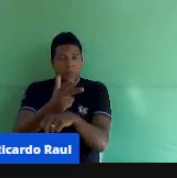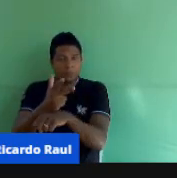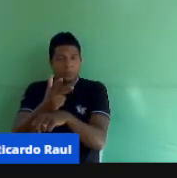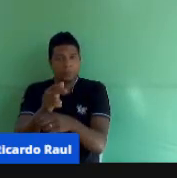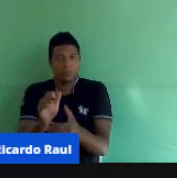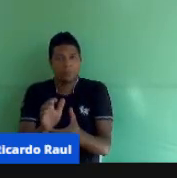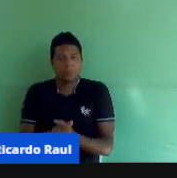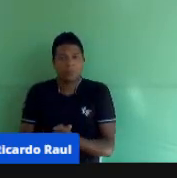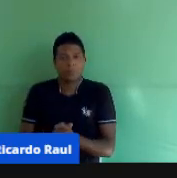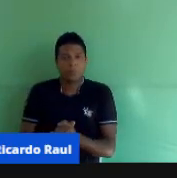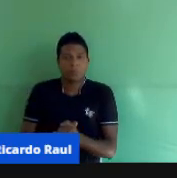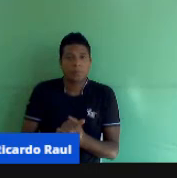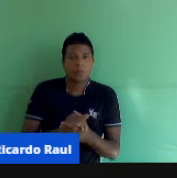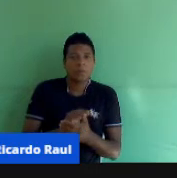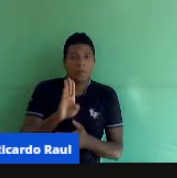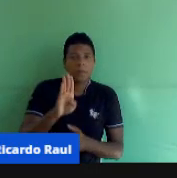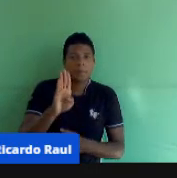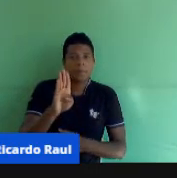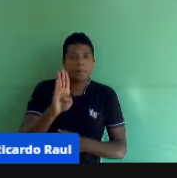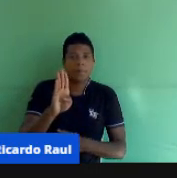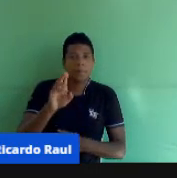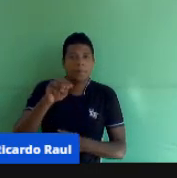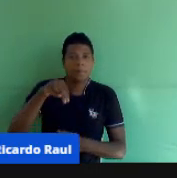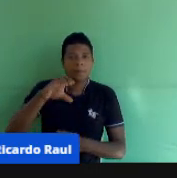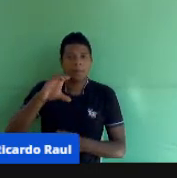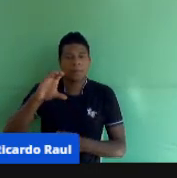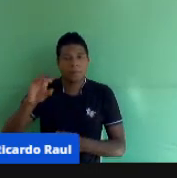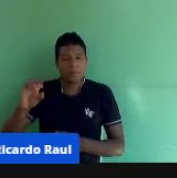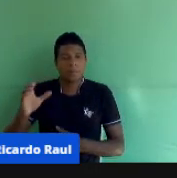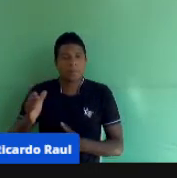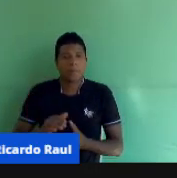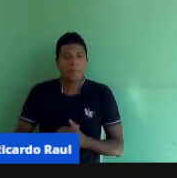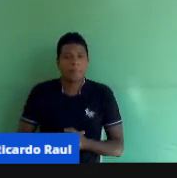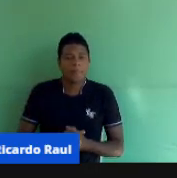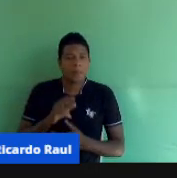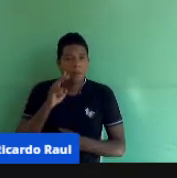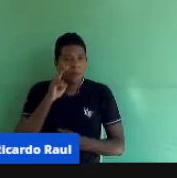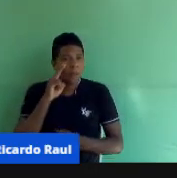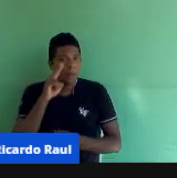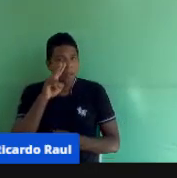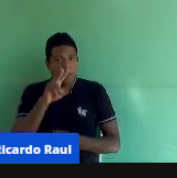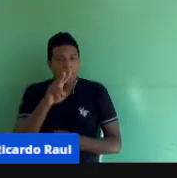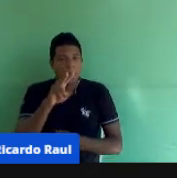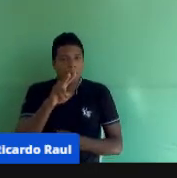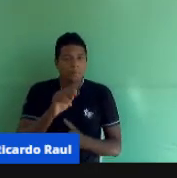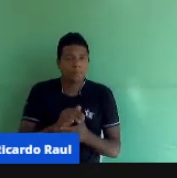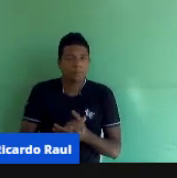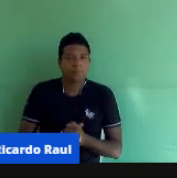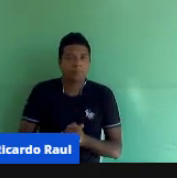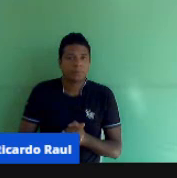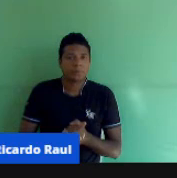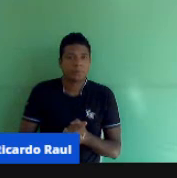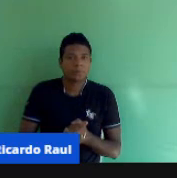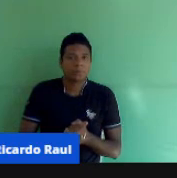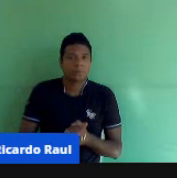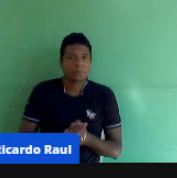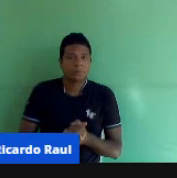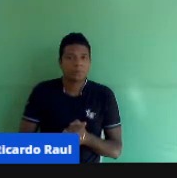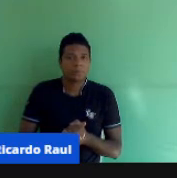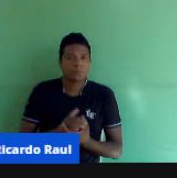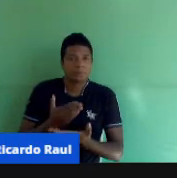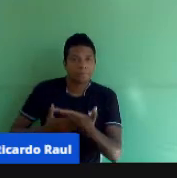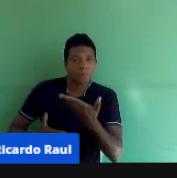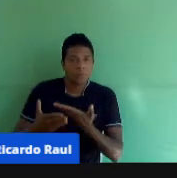nosso referencial circunstancial, olhei os conhecimentos específicos que se relacionam com esse